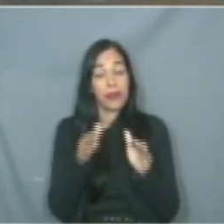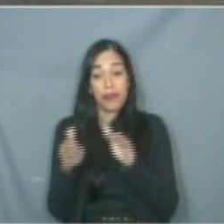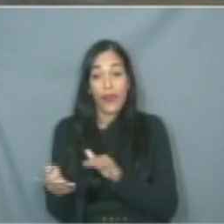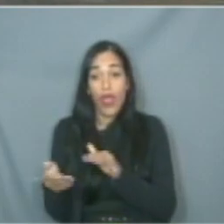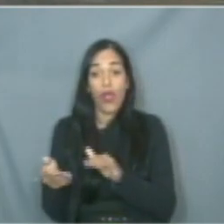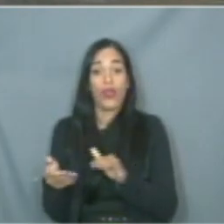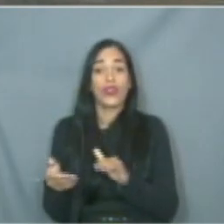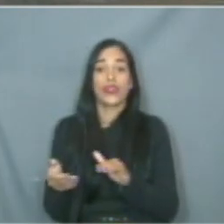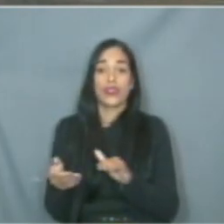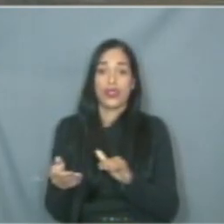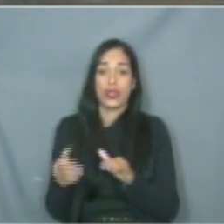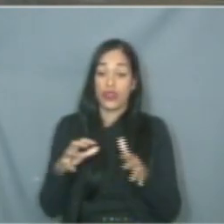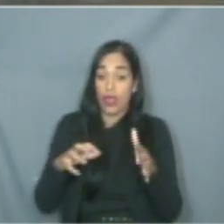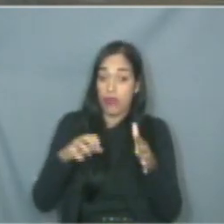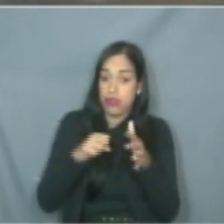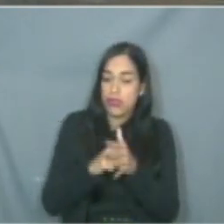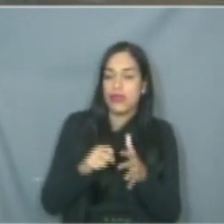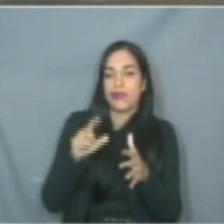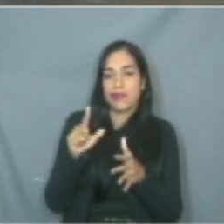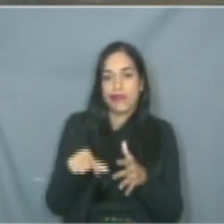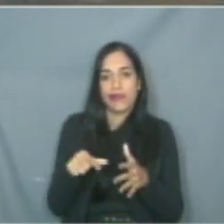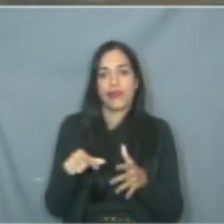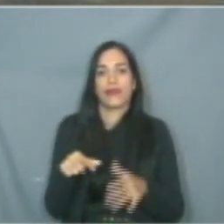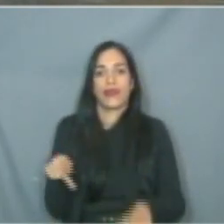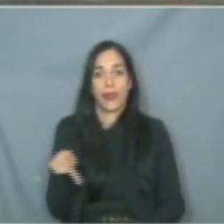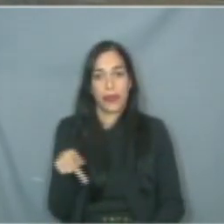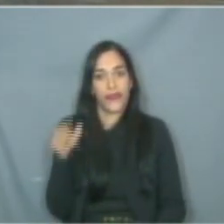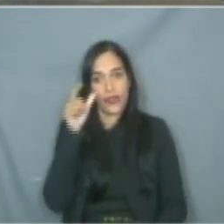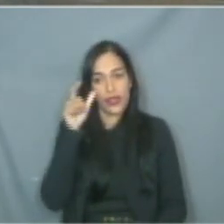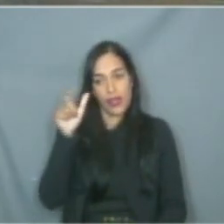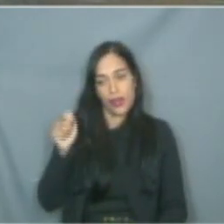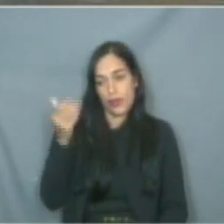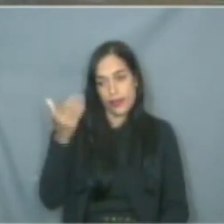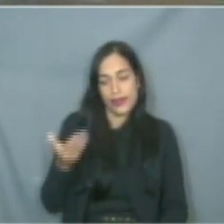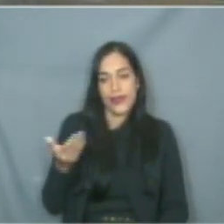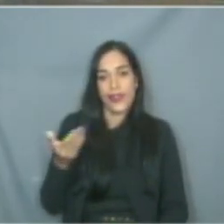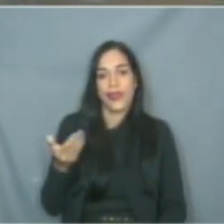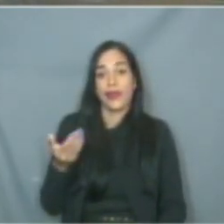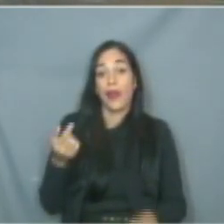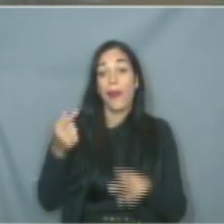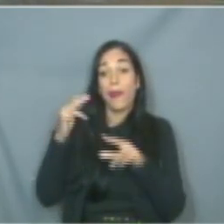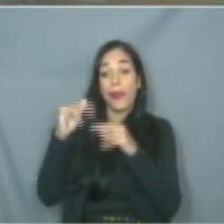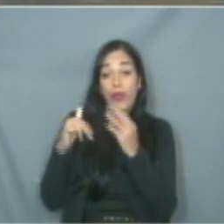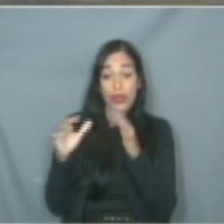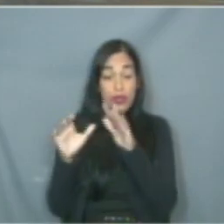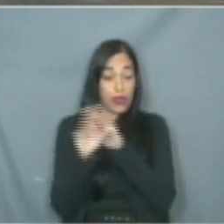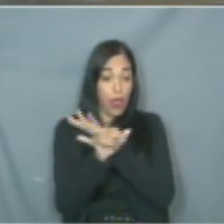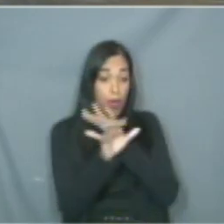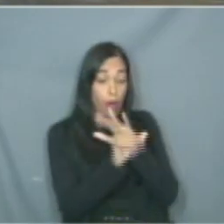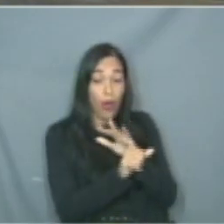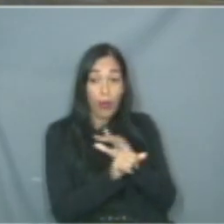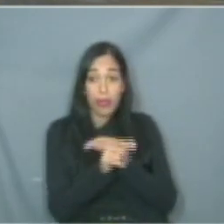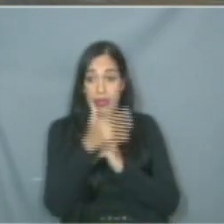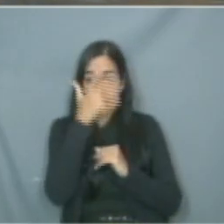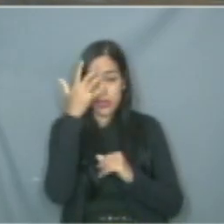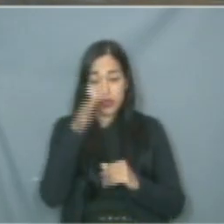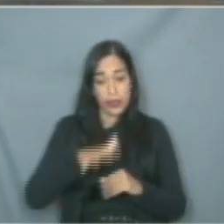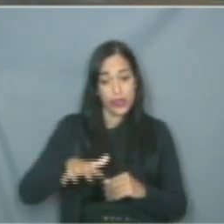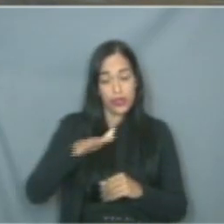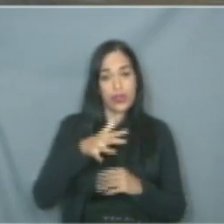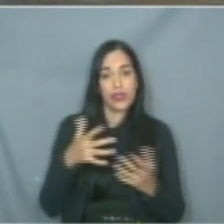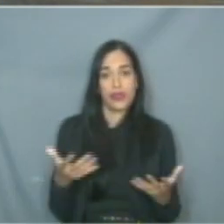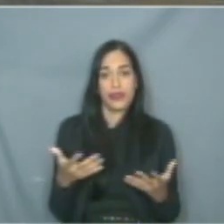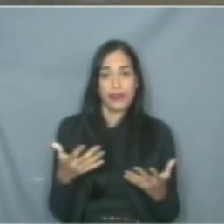sido ocasionadas, vereadora e professora Ana Lúcia, por esses roubos que as pessoas faziam e